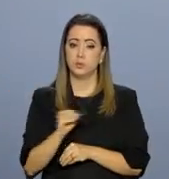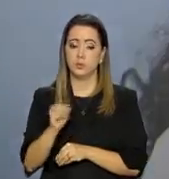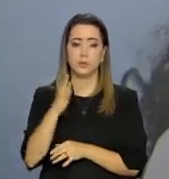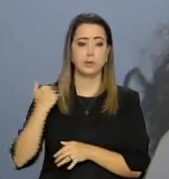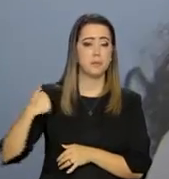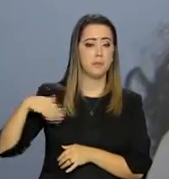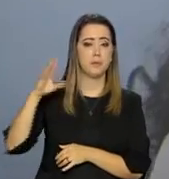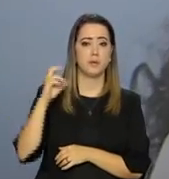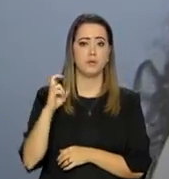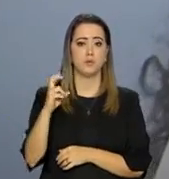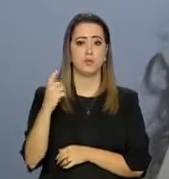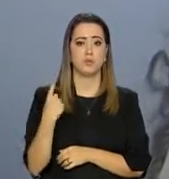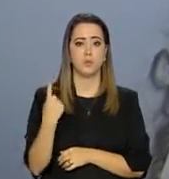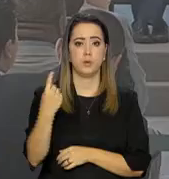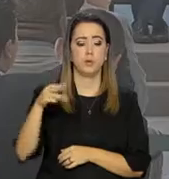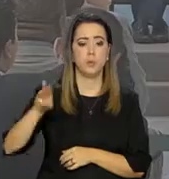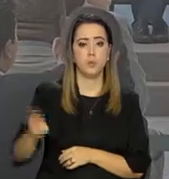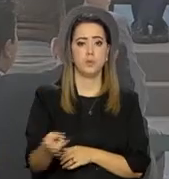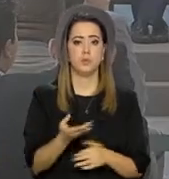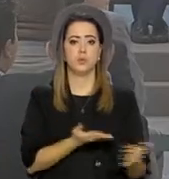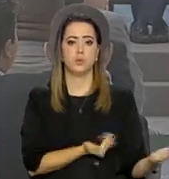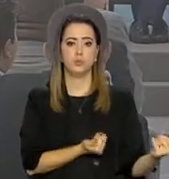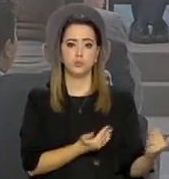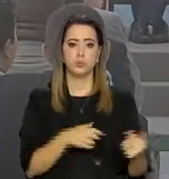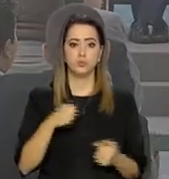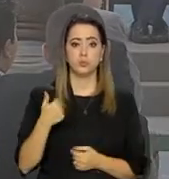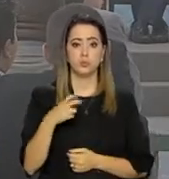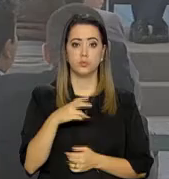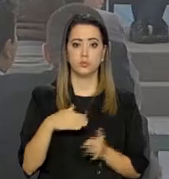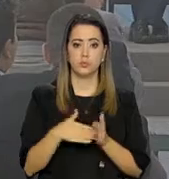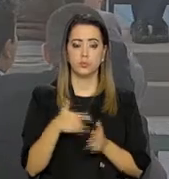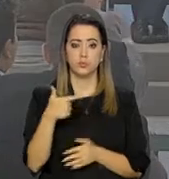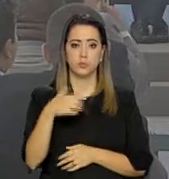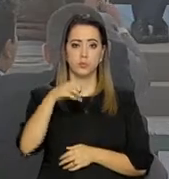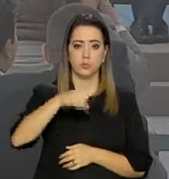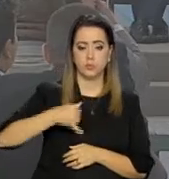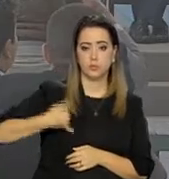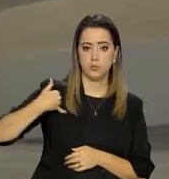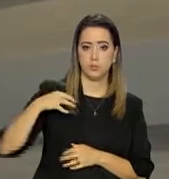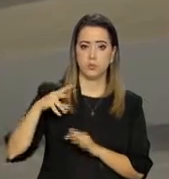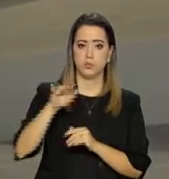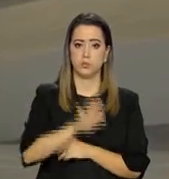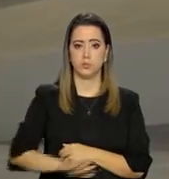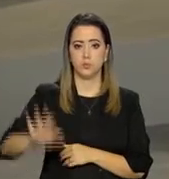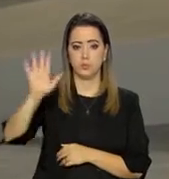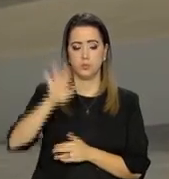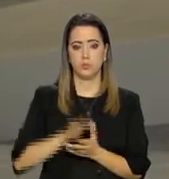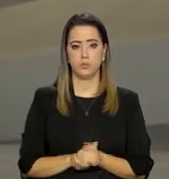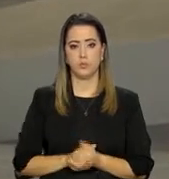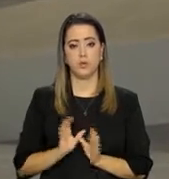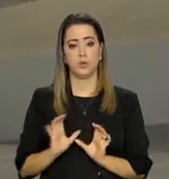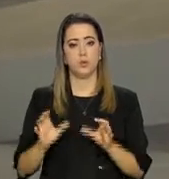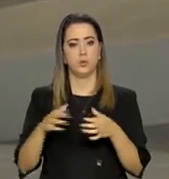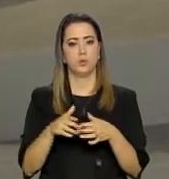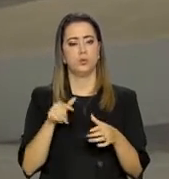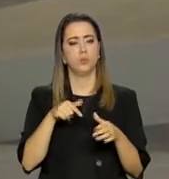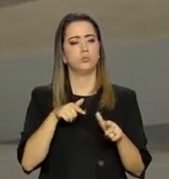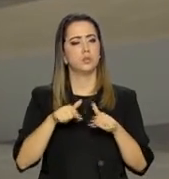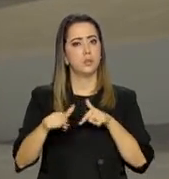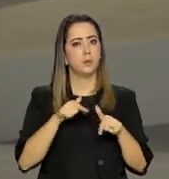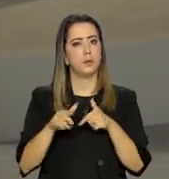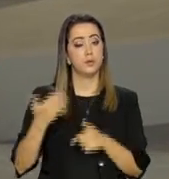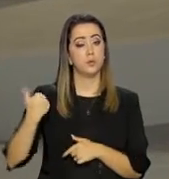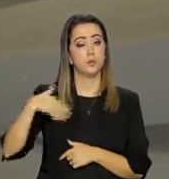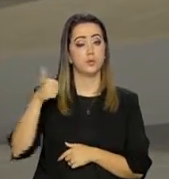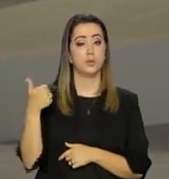de 51 milhões de jovens de 15 a 29 anos em todo o país. São iniciativas como a capacitação de